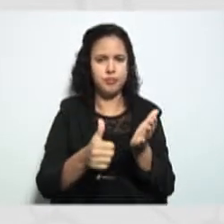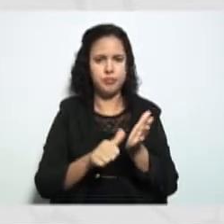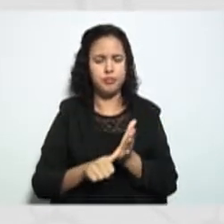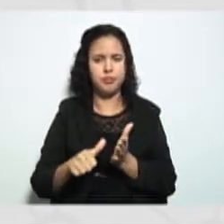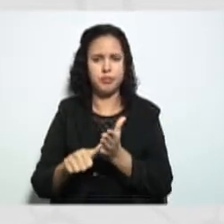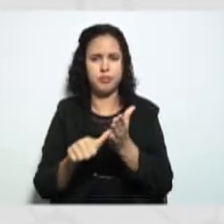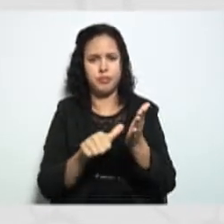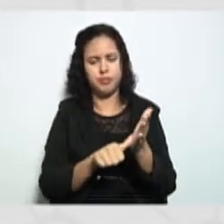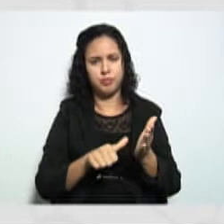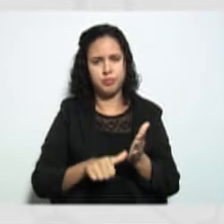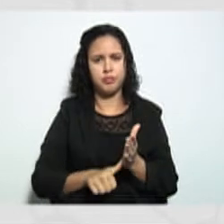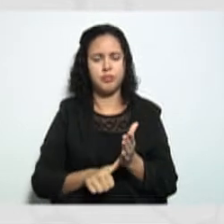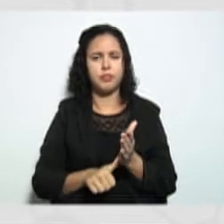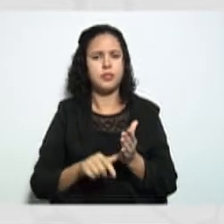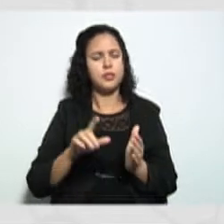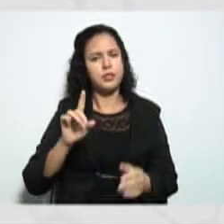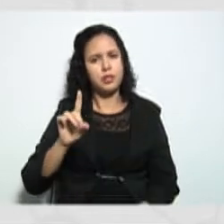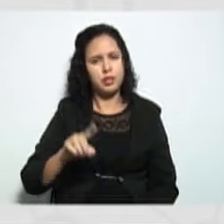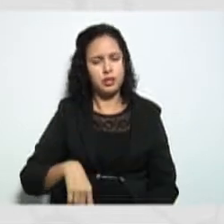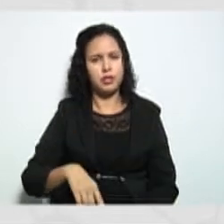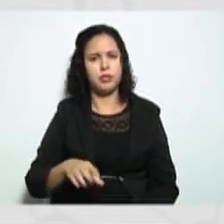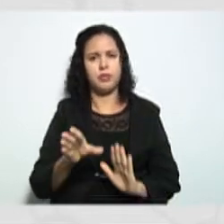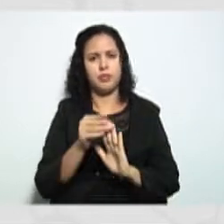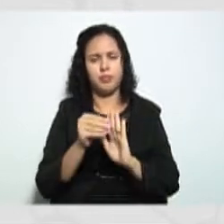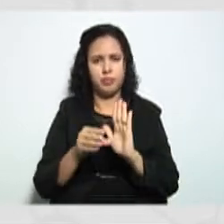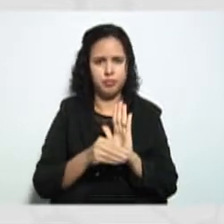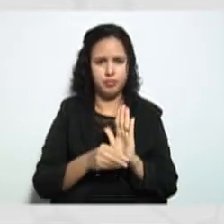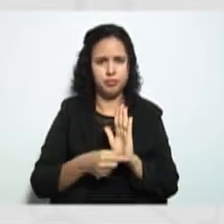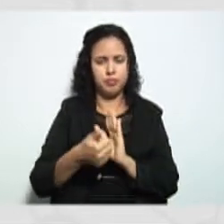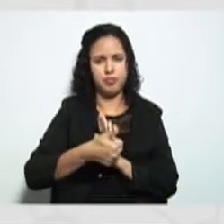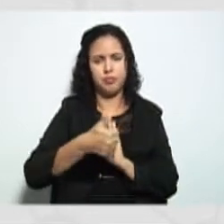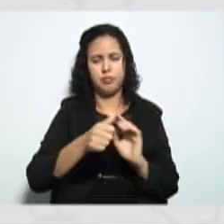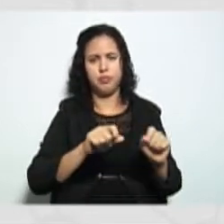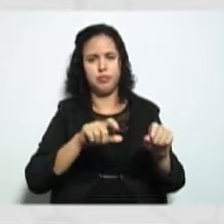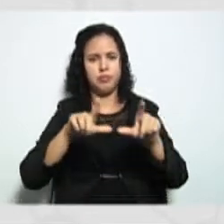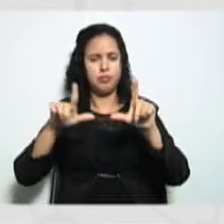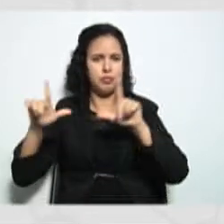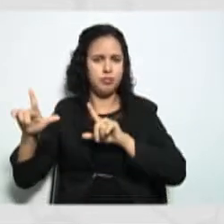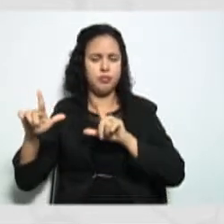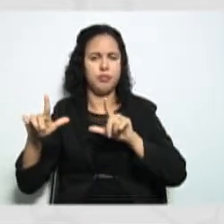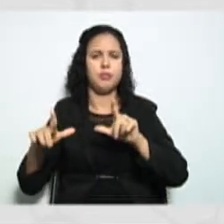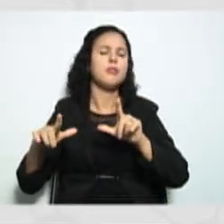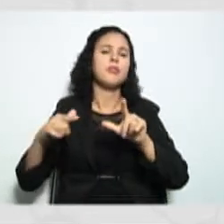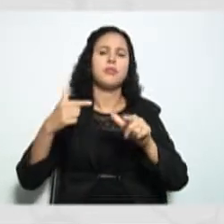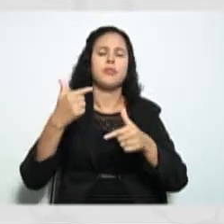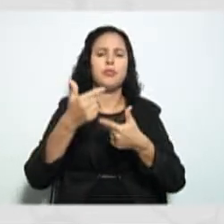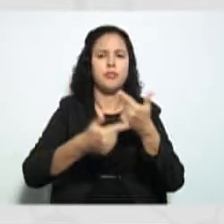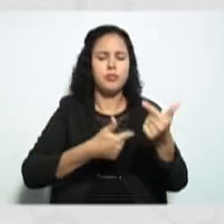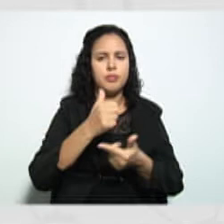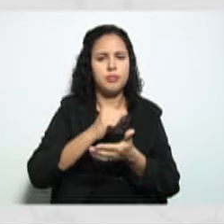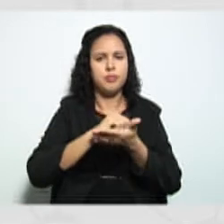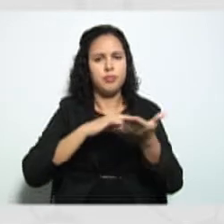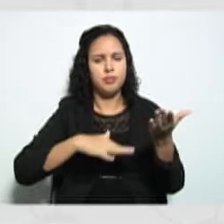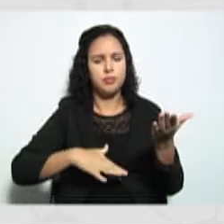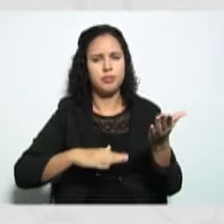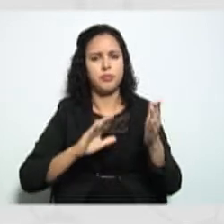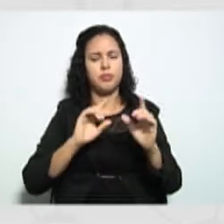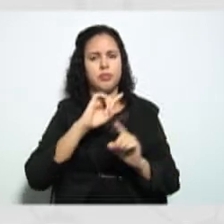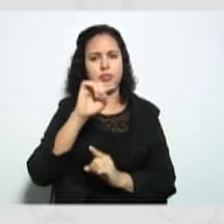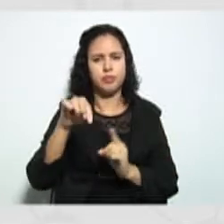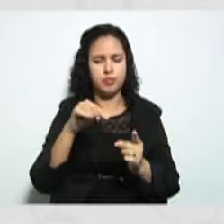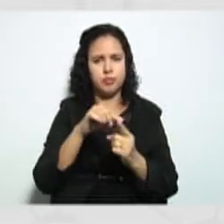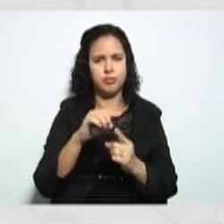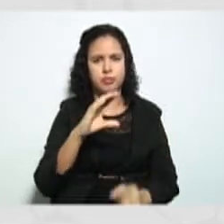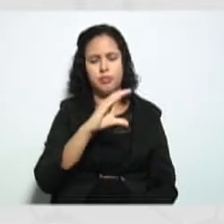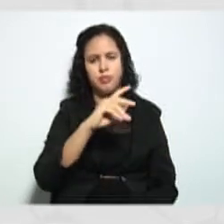associados? Conteúdo dos nossos primeiros slides, né? A gente estava falando sobre a finalidade da atividade cooperativa, qual que é a finalidade da cooperativa, são